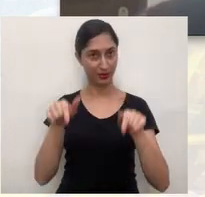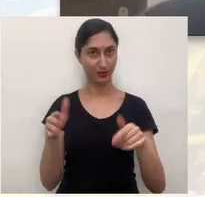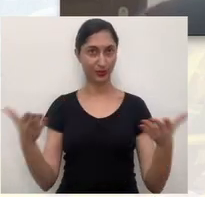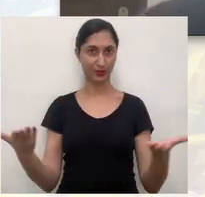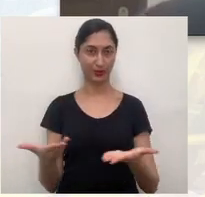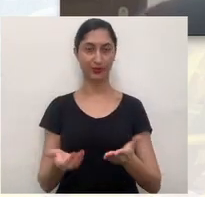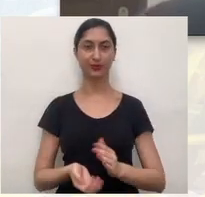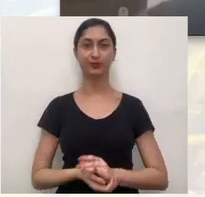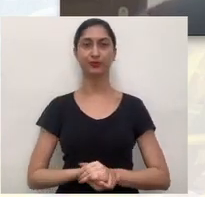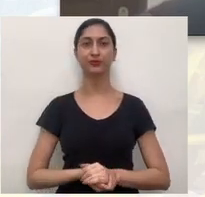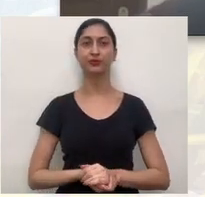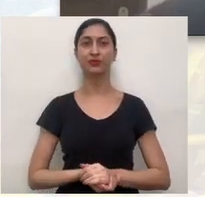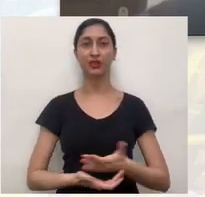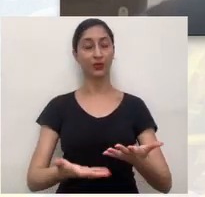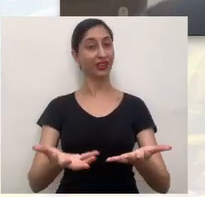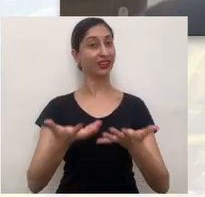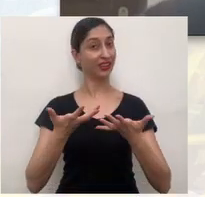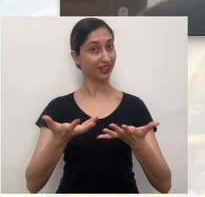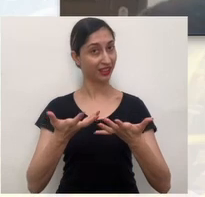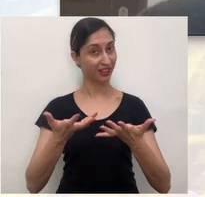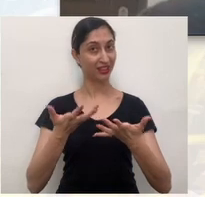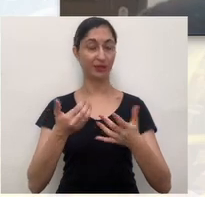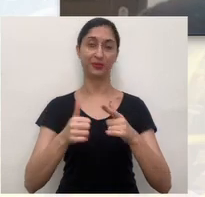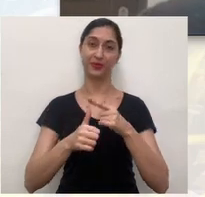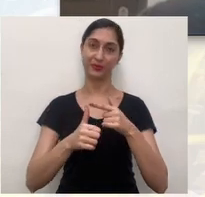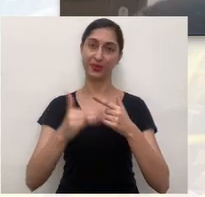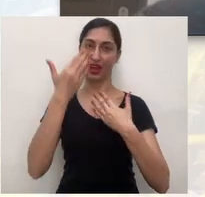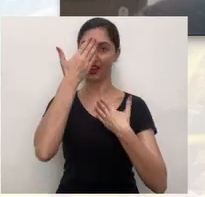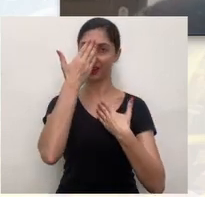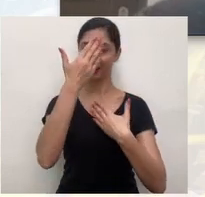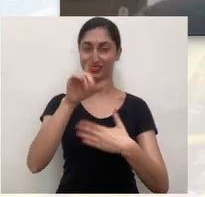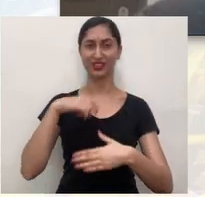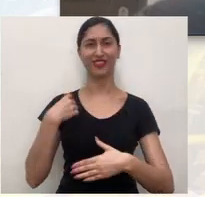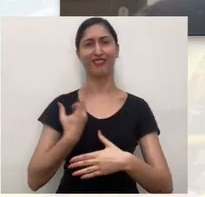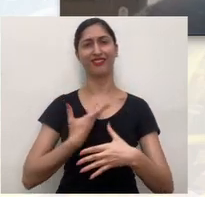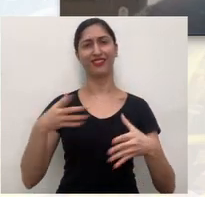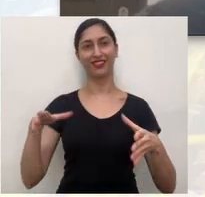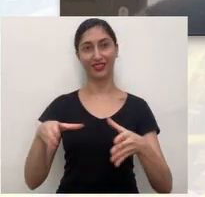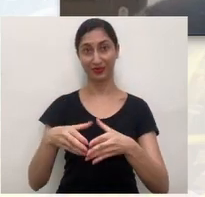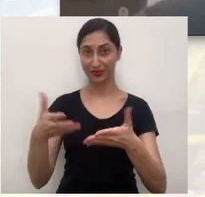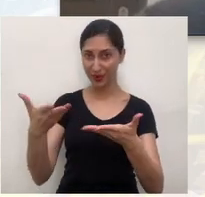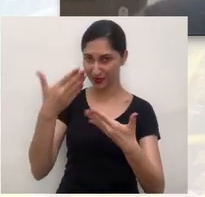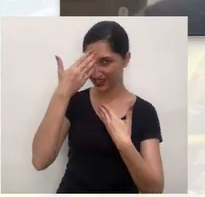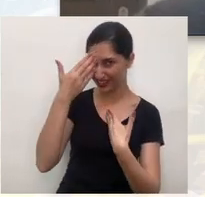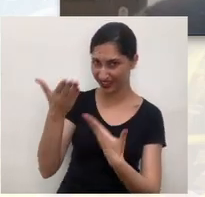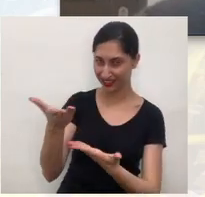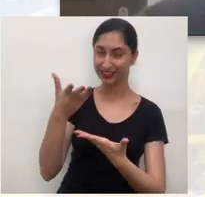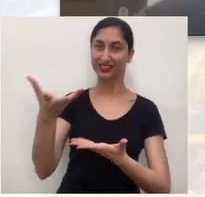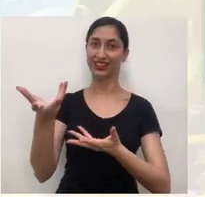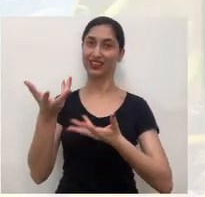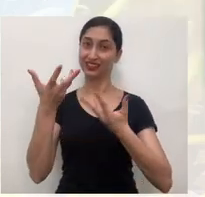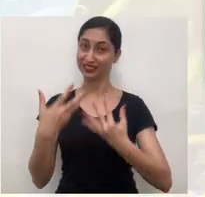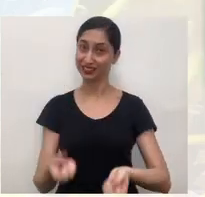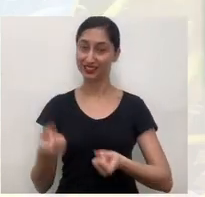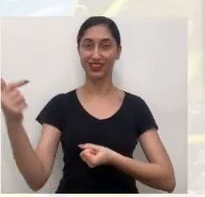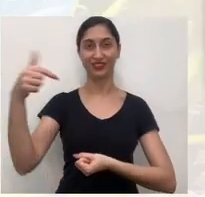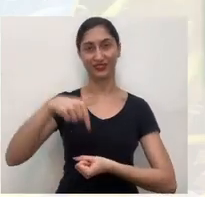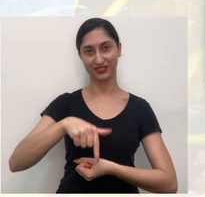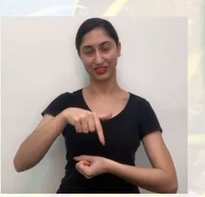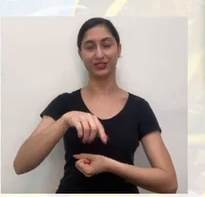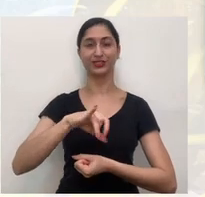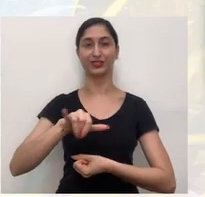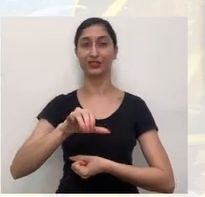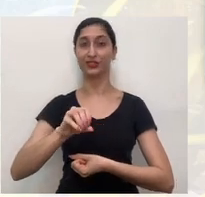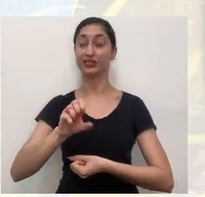passar a fala ao José, gostaria então de agradecer em nome da equipe esse aceite ao convite de estar aqui com a gente, José,